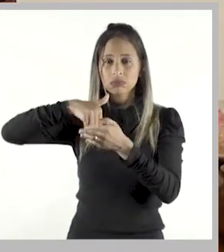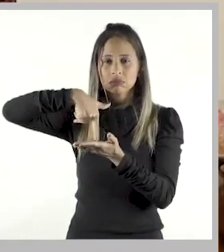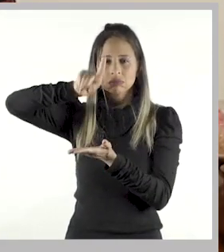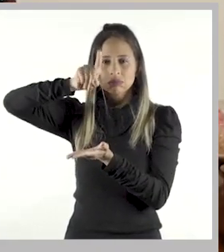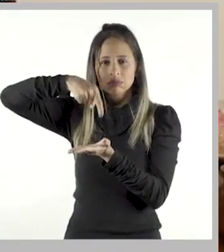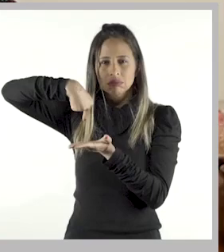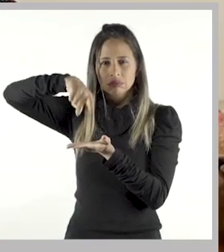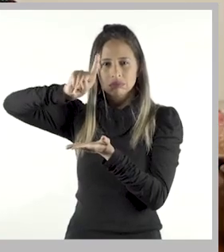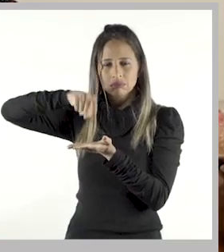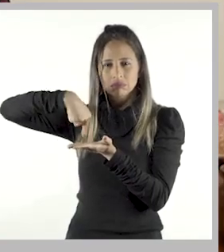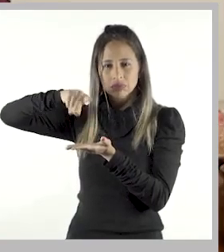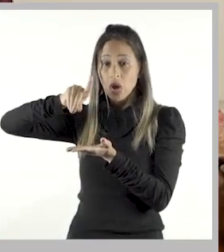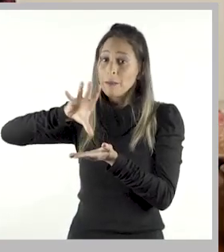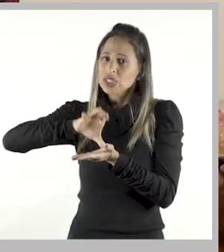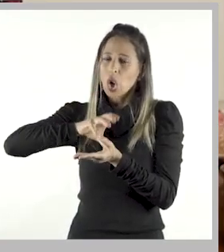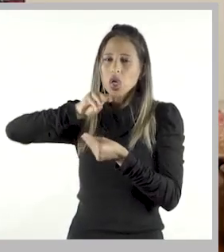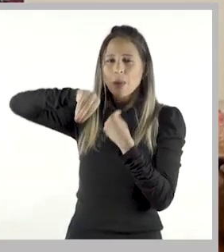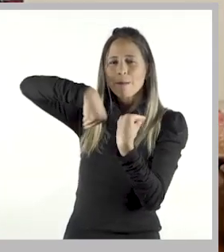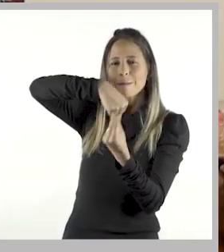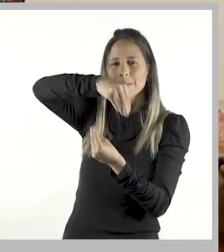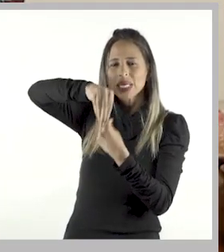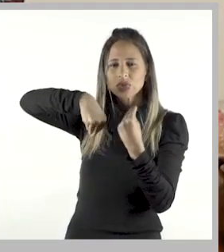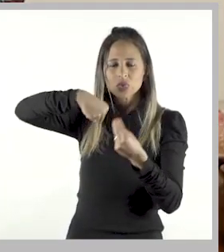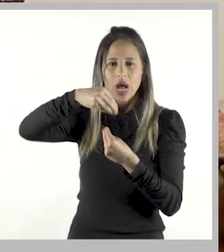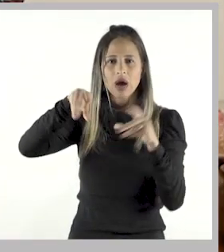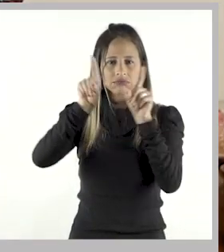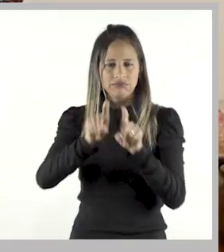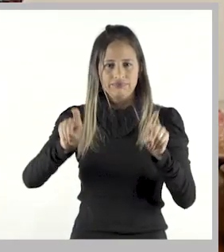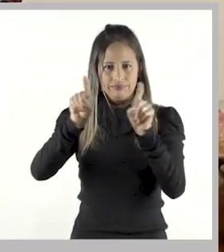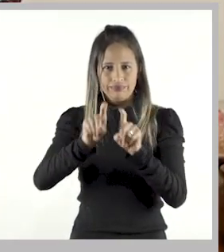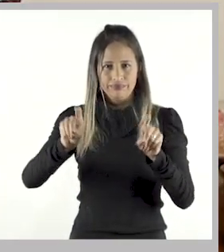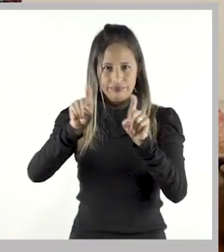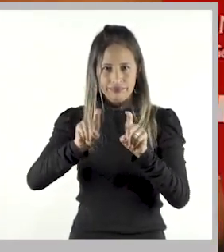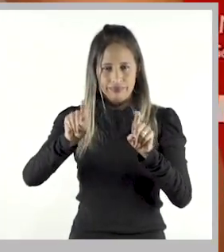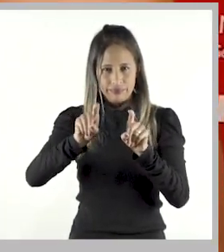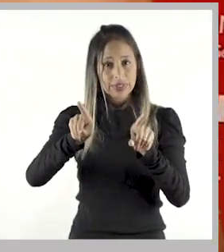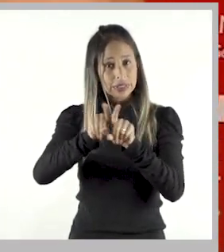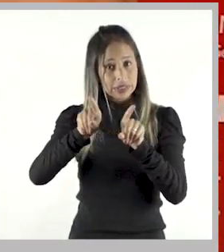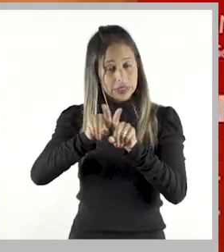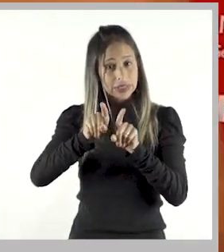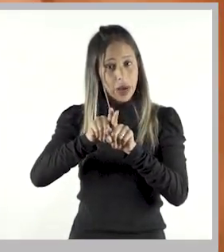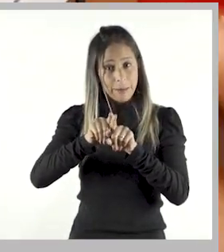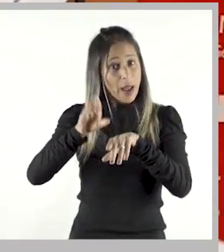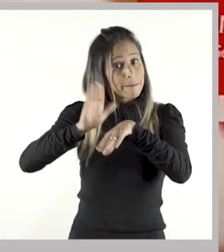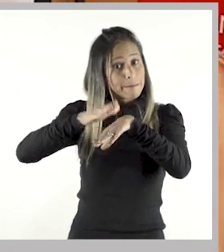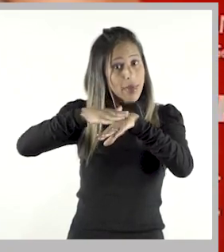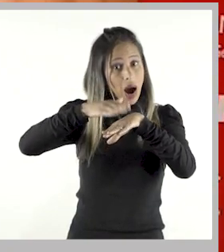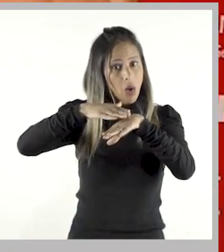as técnicas usando o computador e as técnicas manuais de pintura.